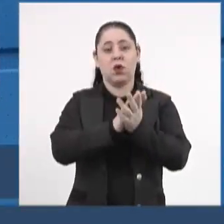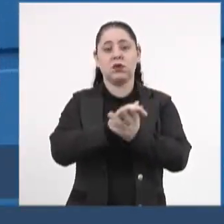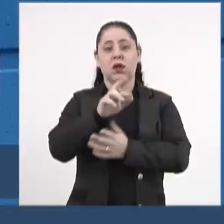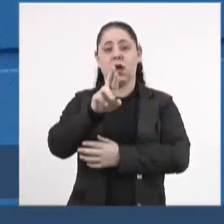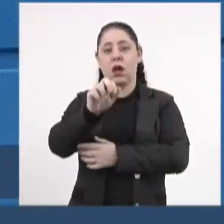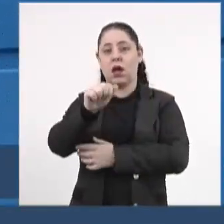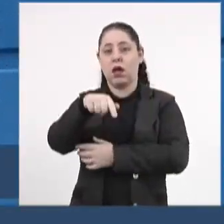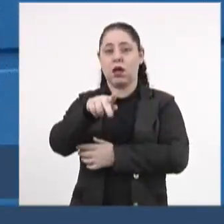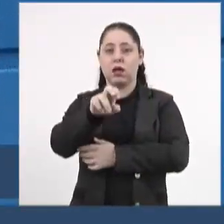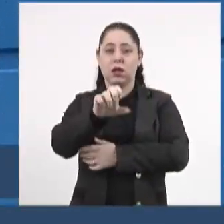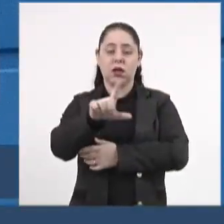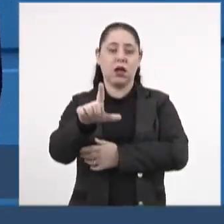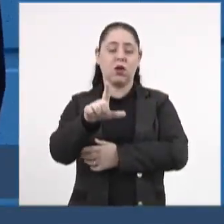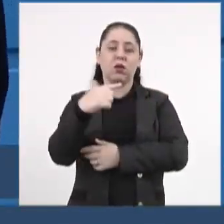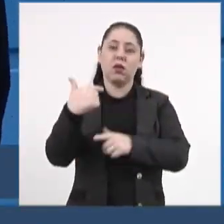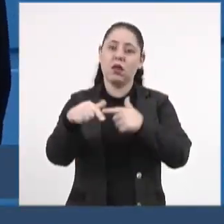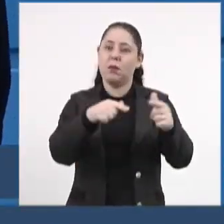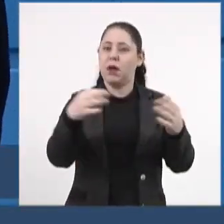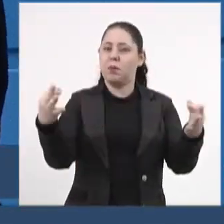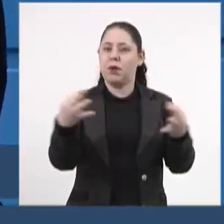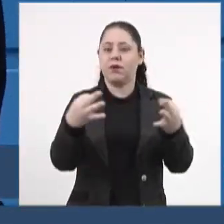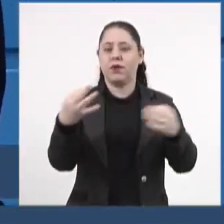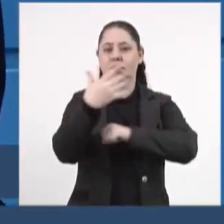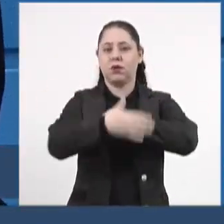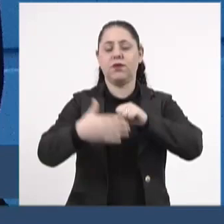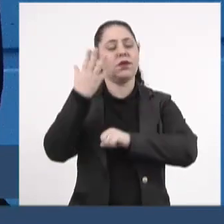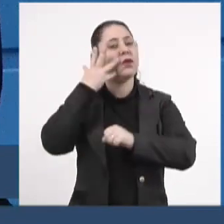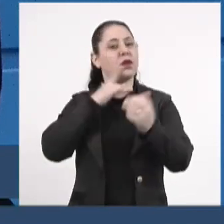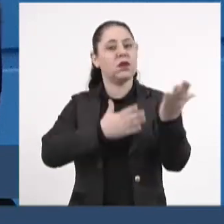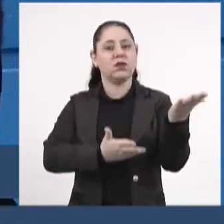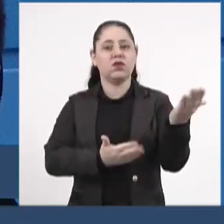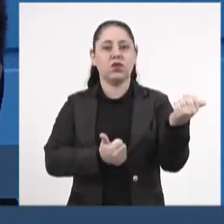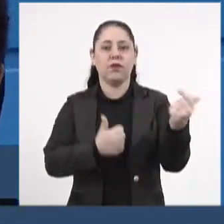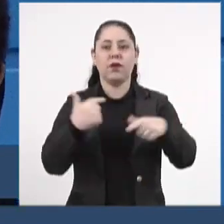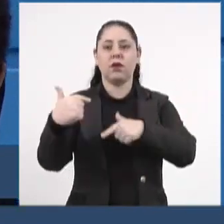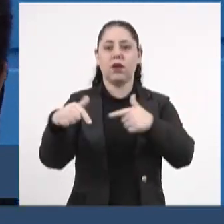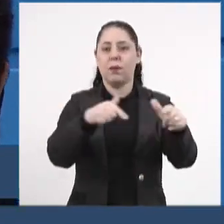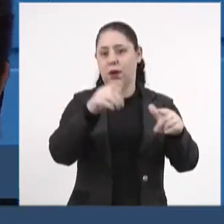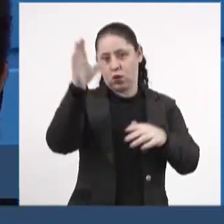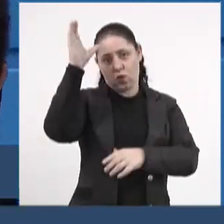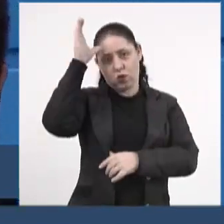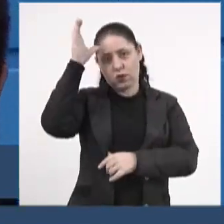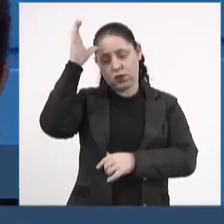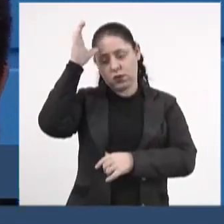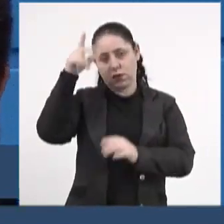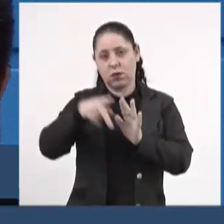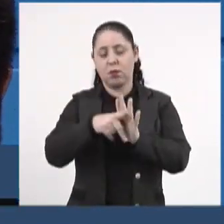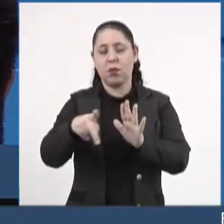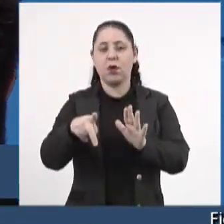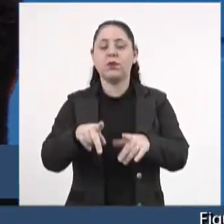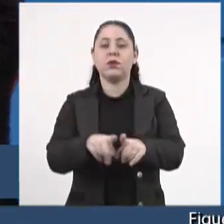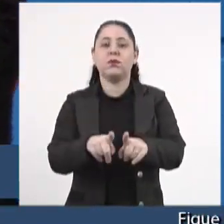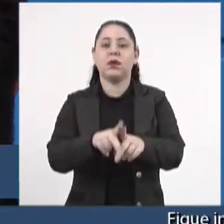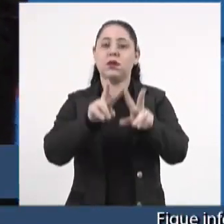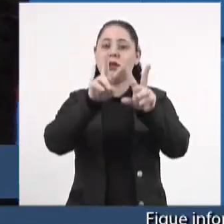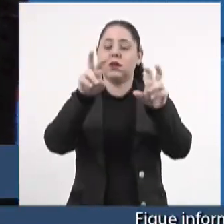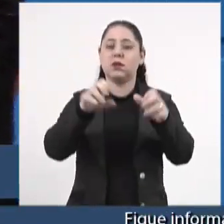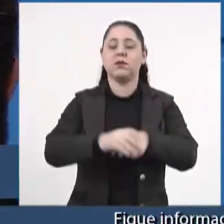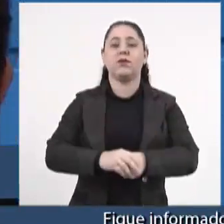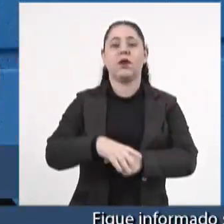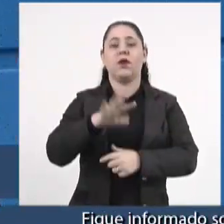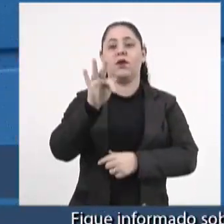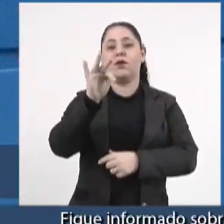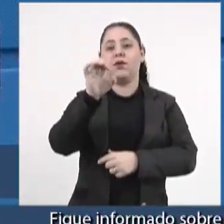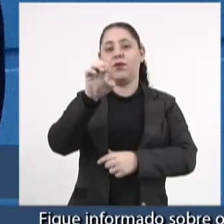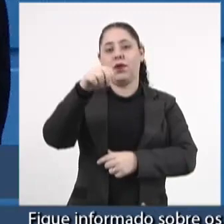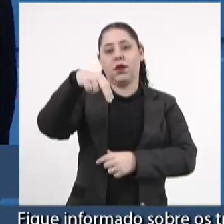Raquel, tem feito um belo trabalho em defesa da criança, do adolescente, em trabalho de conscientização nesse sentido. Eu presido a FENACRIA,